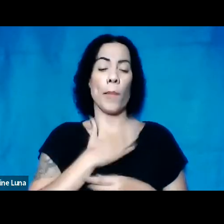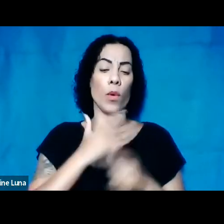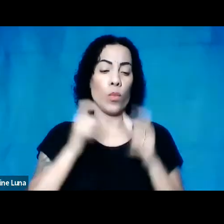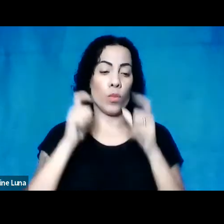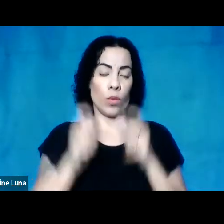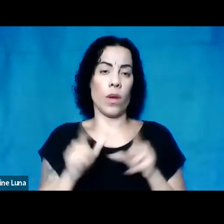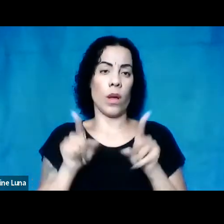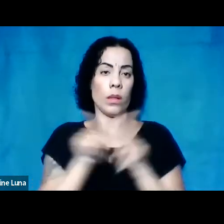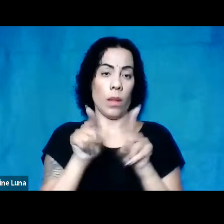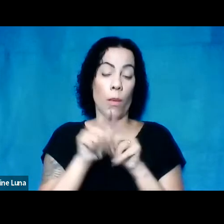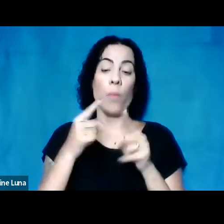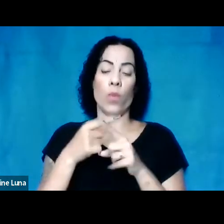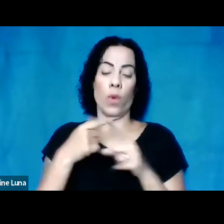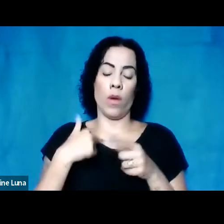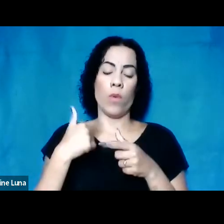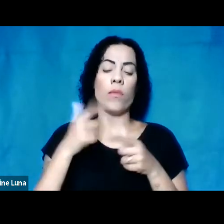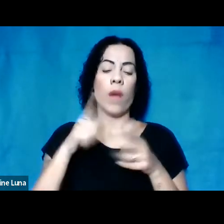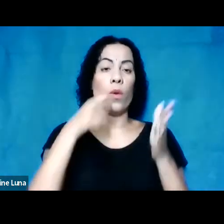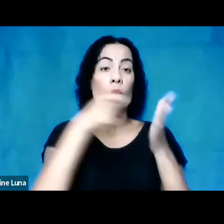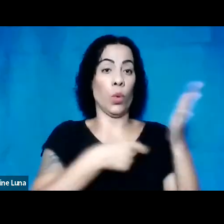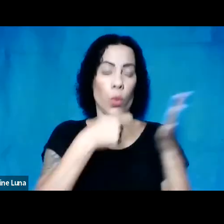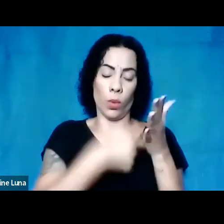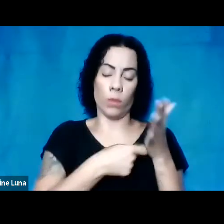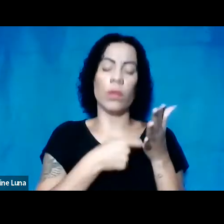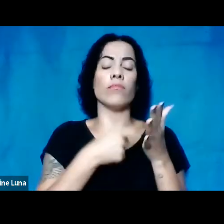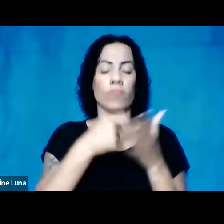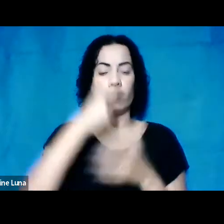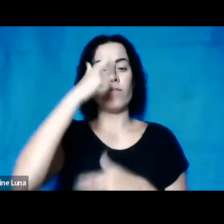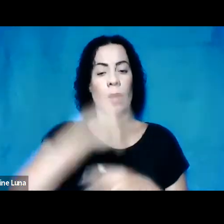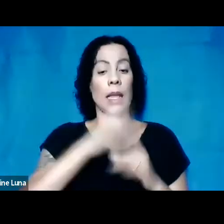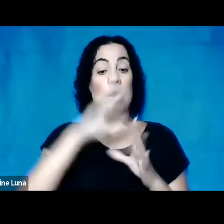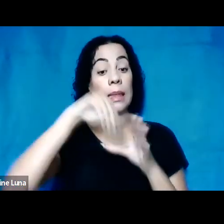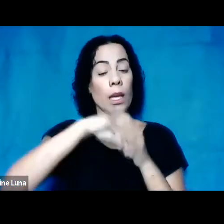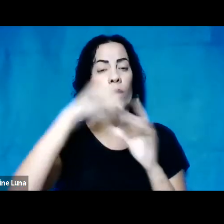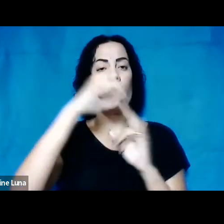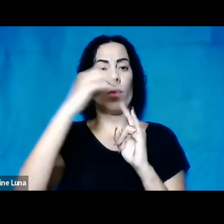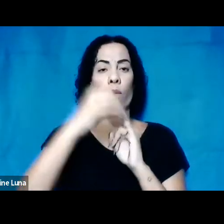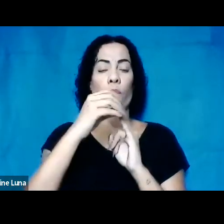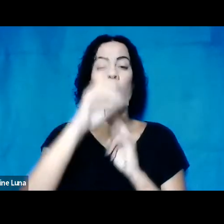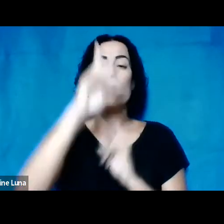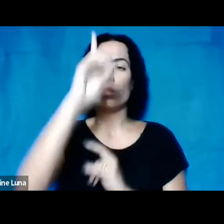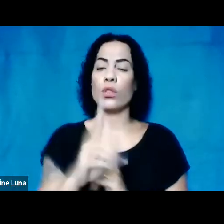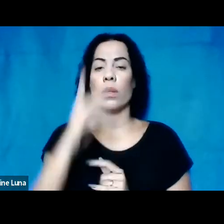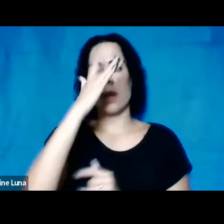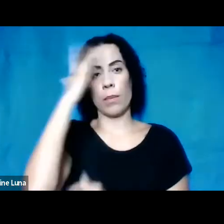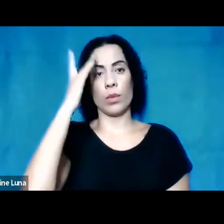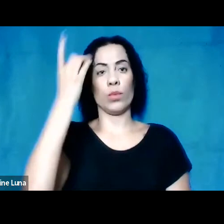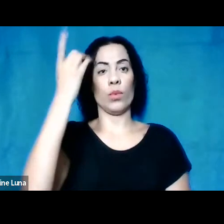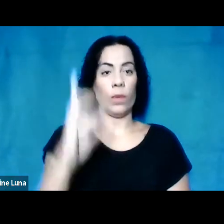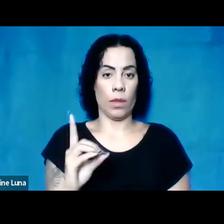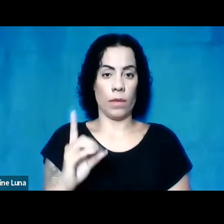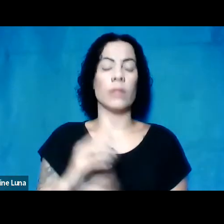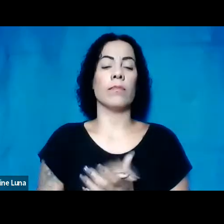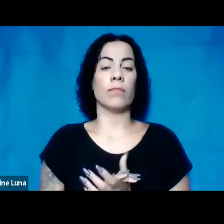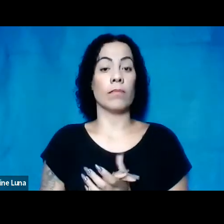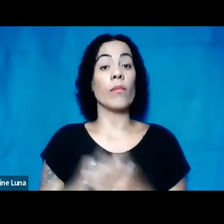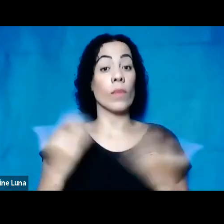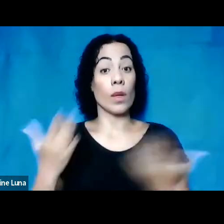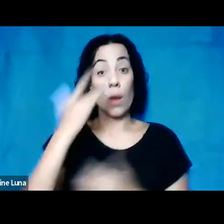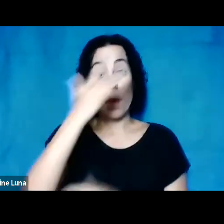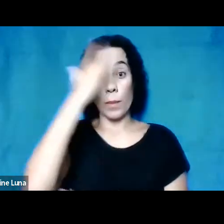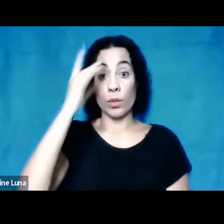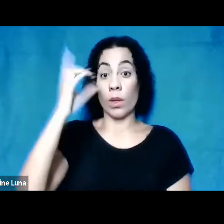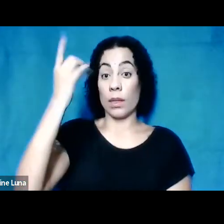de ativista na Fiocruz pelos direitos das pessoas com deficiência, né? As pessoas com deficiência, né, por exemplo,